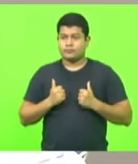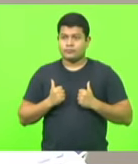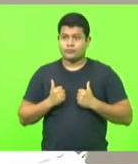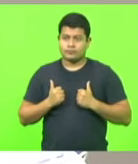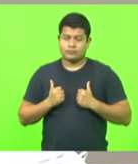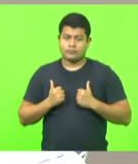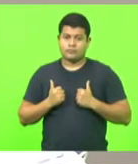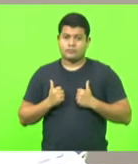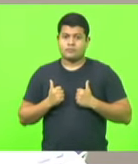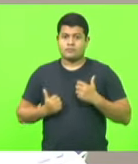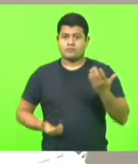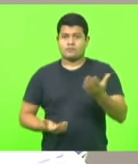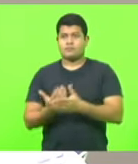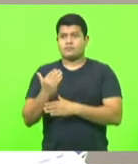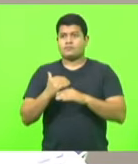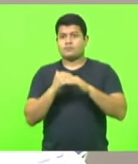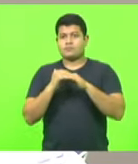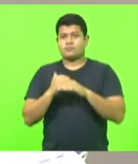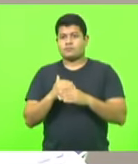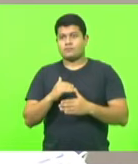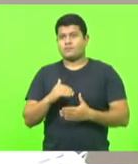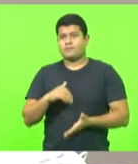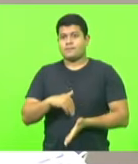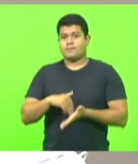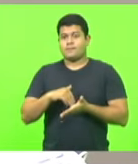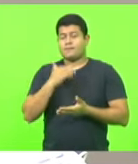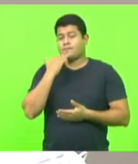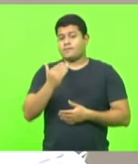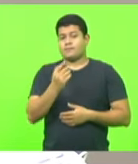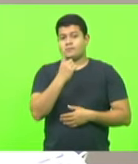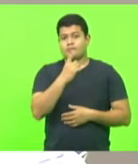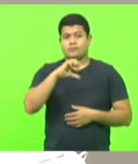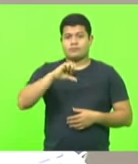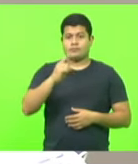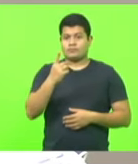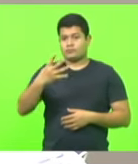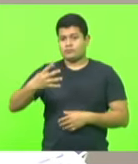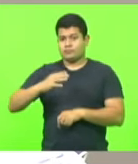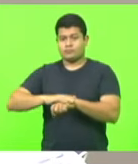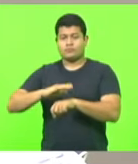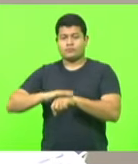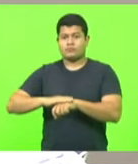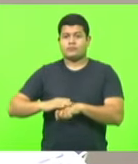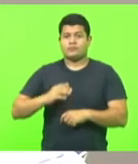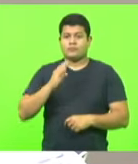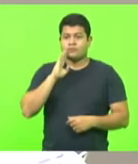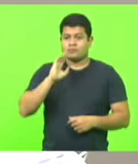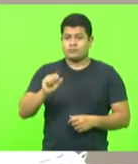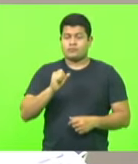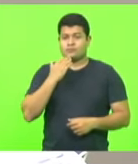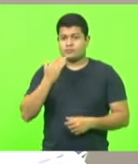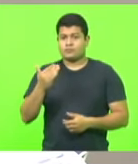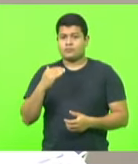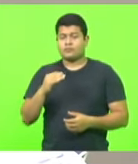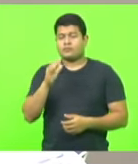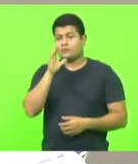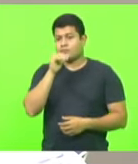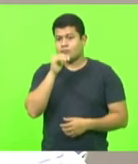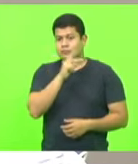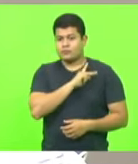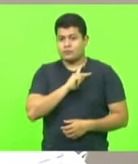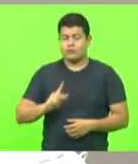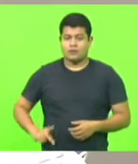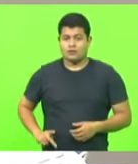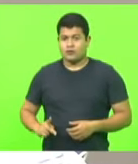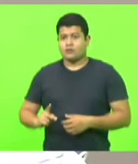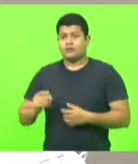encontram. Aprovado por unanimidade. Requerimento 1914, autor deputado Bruno Souza, solicitando ao presidente da Casam informações acerca de